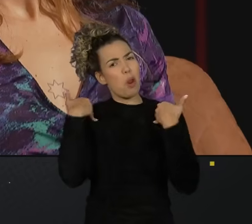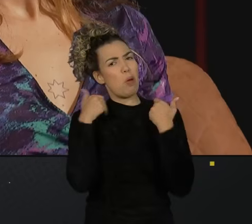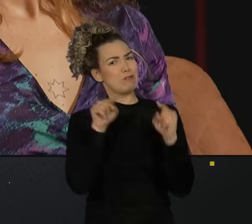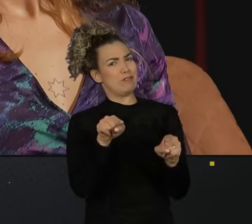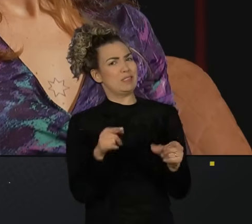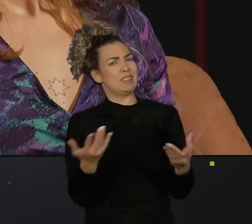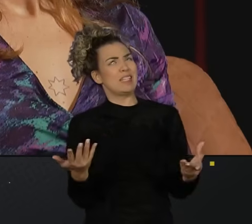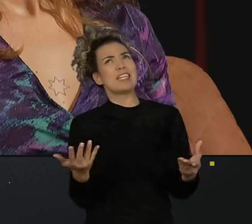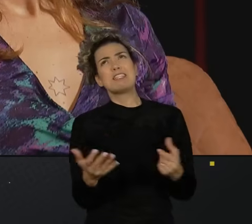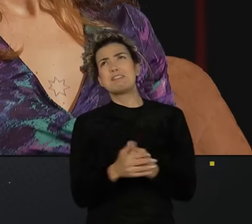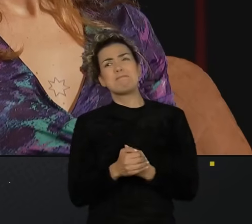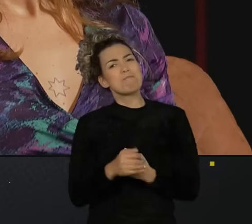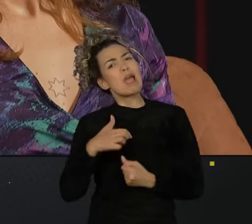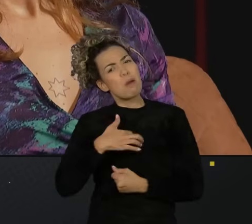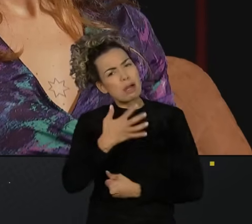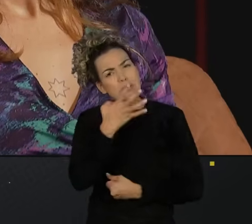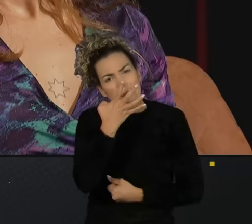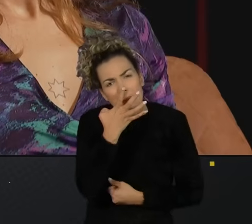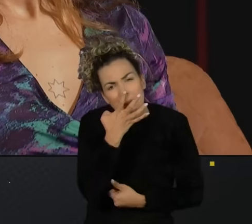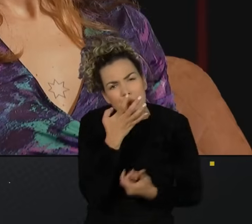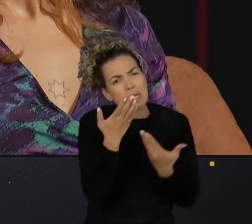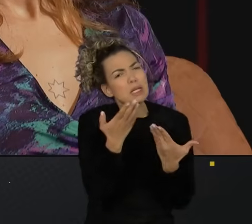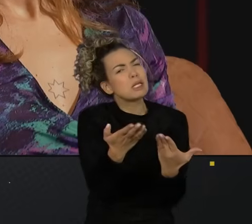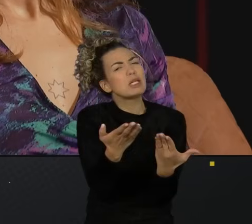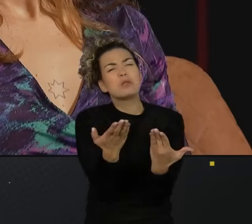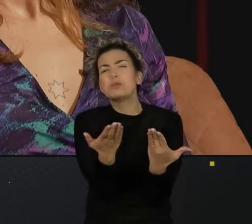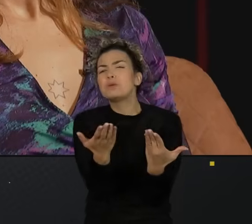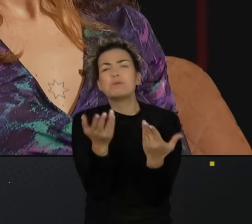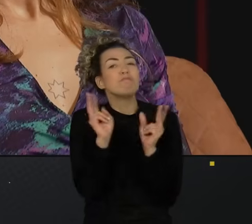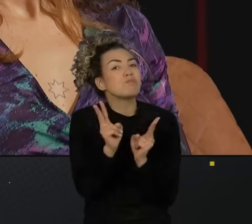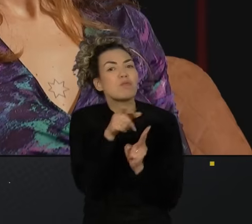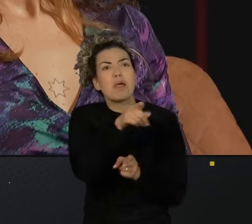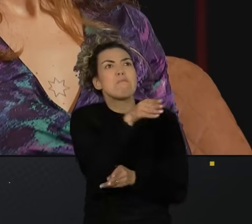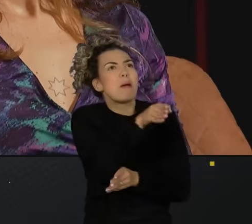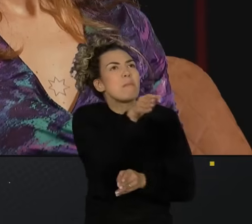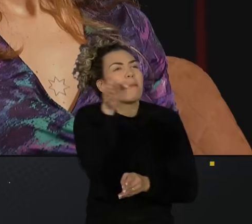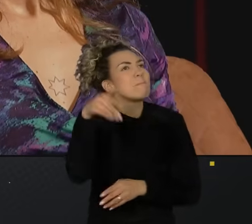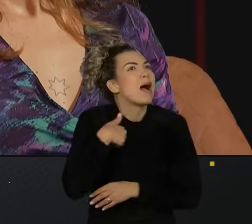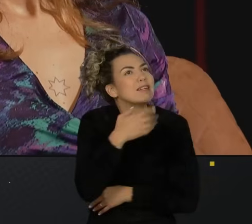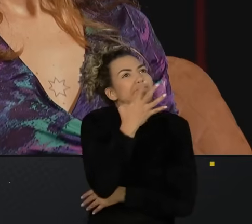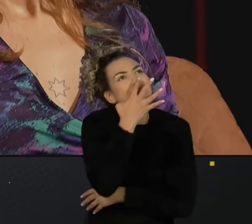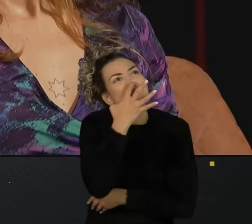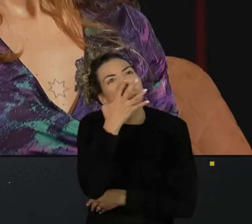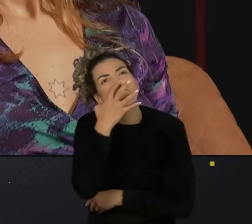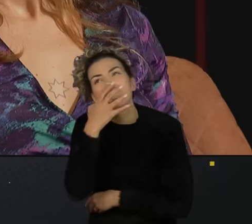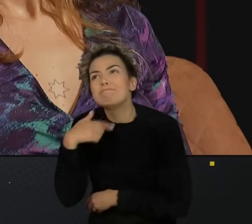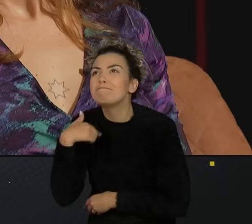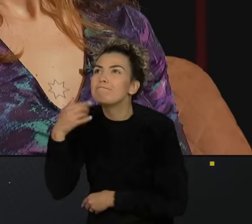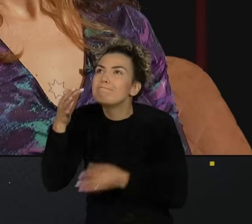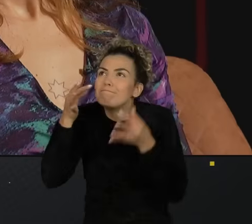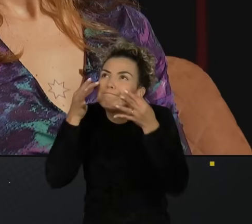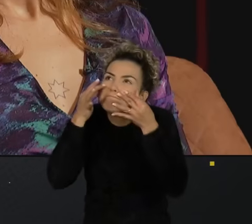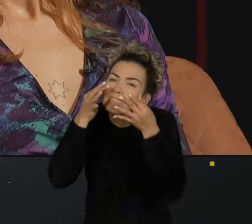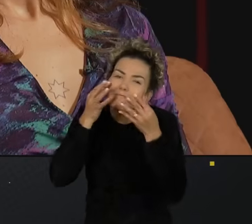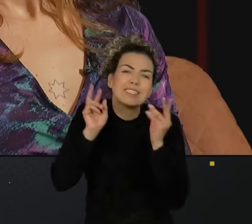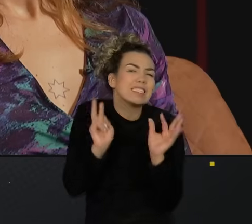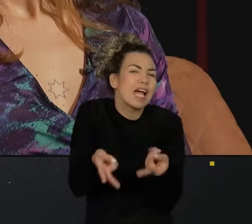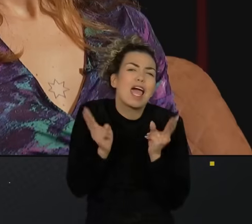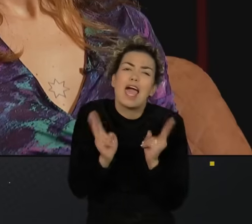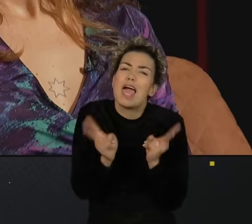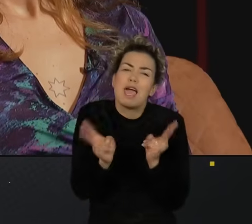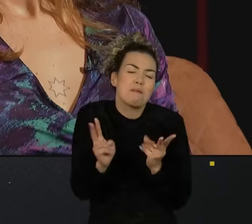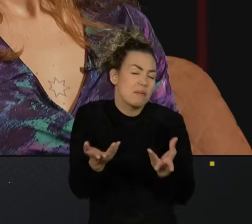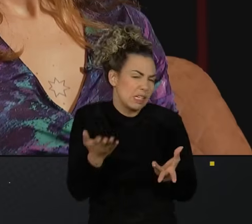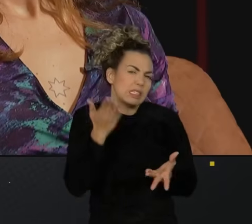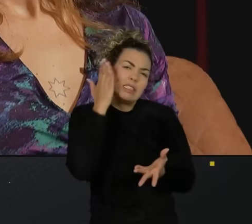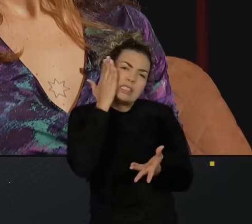tenho muita admiração, te acompanho em cada passo, em cada movimento seu da sua carreira. Eu sei